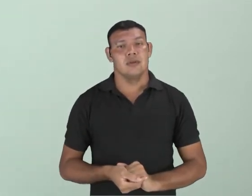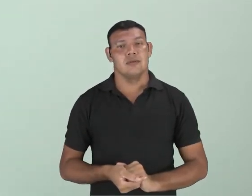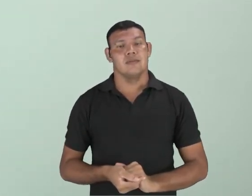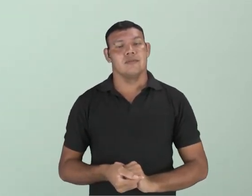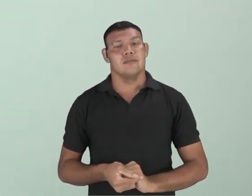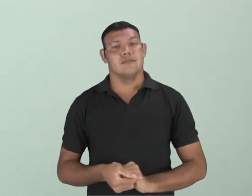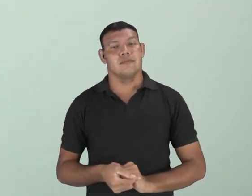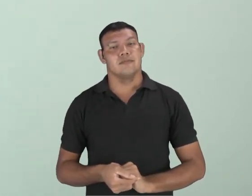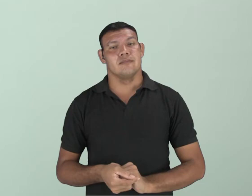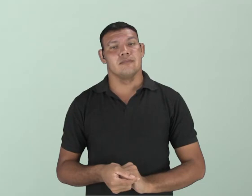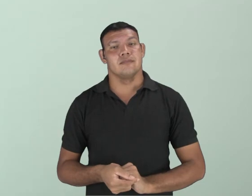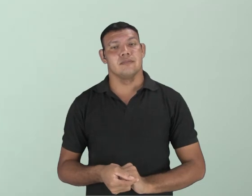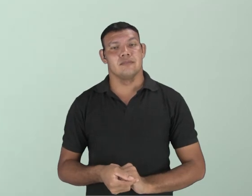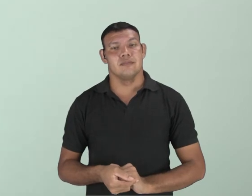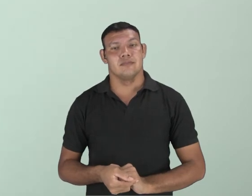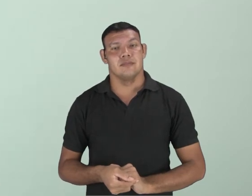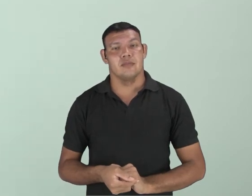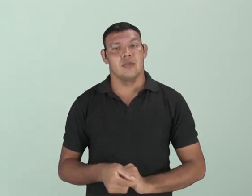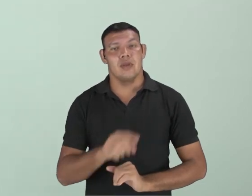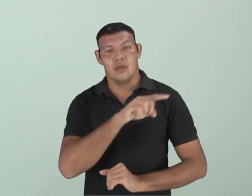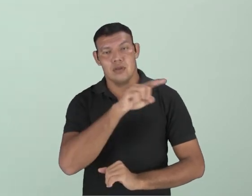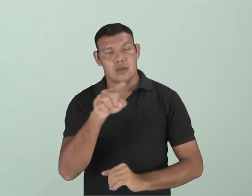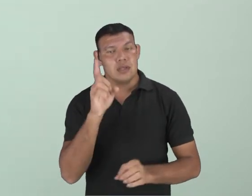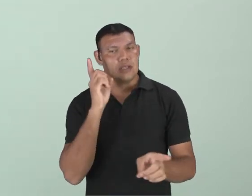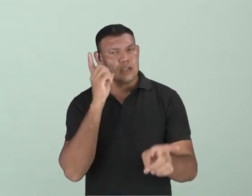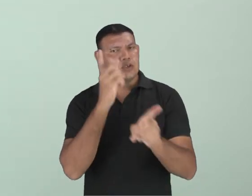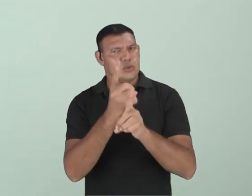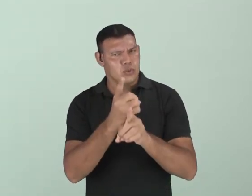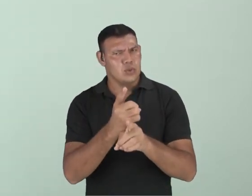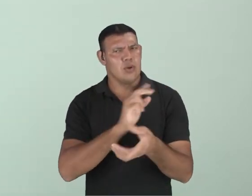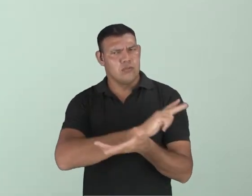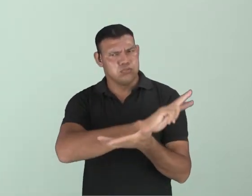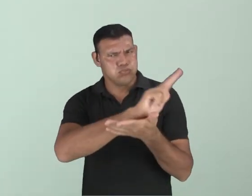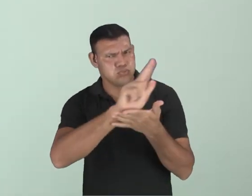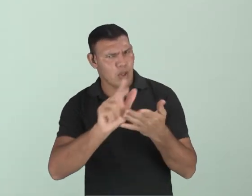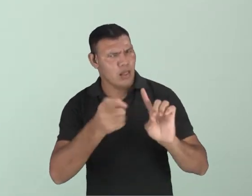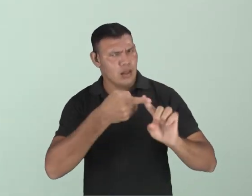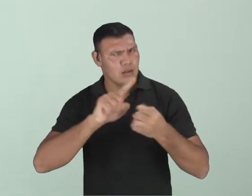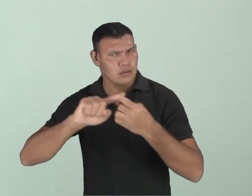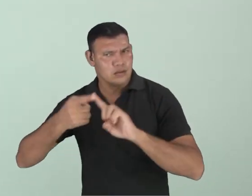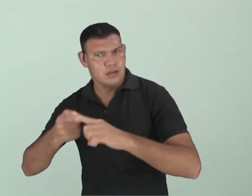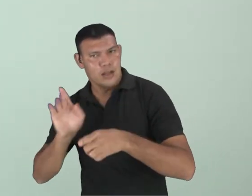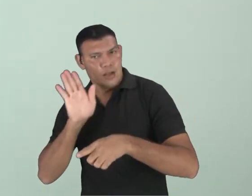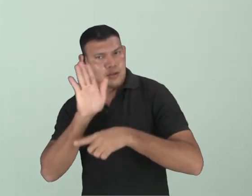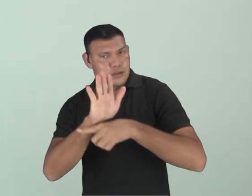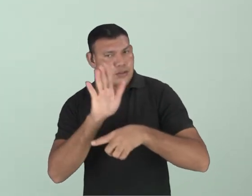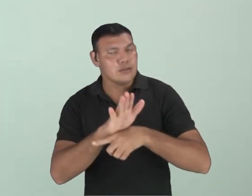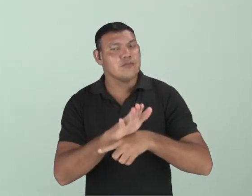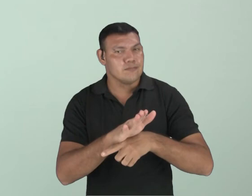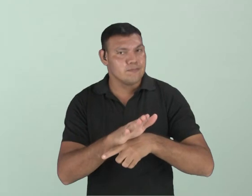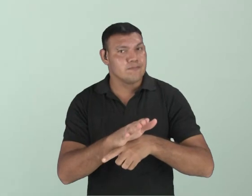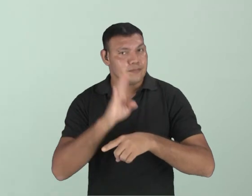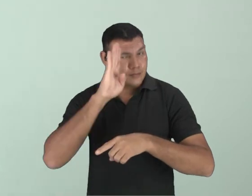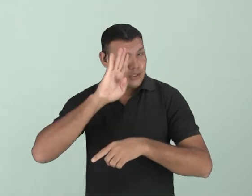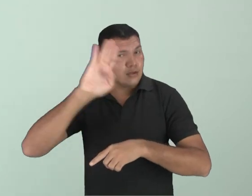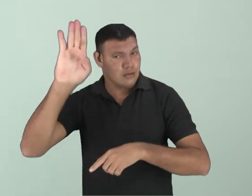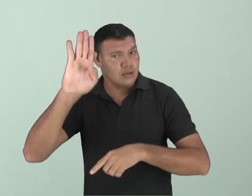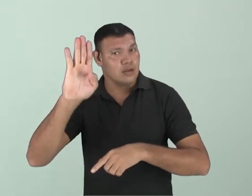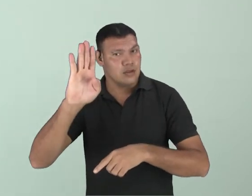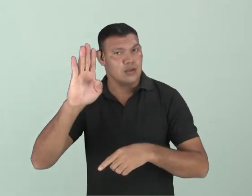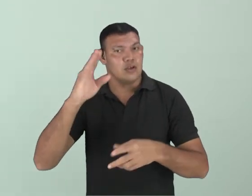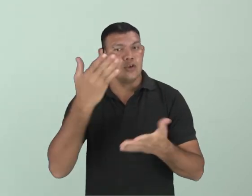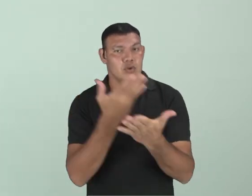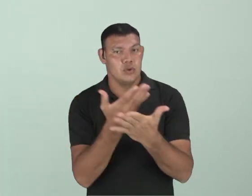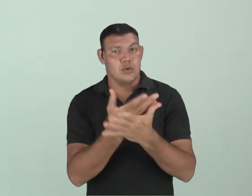do ensino médio. Então, lá vocês vão encontrar diversos materiais que vão auxiliar vocês também, até mesmo para vocês estudarem aí para o